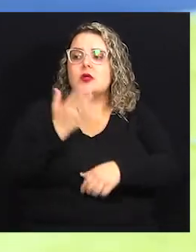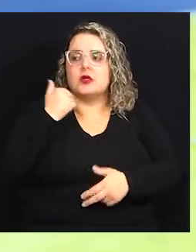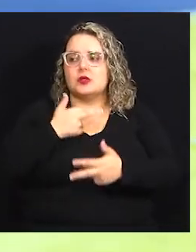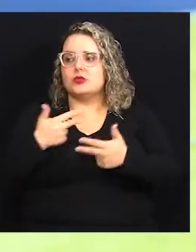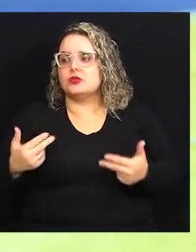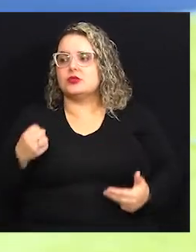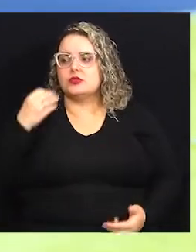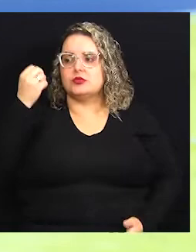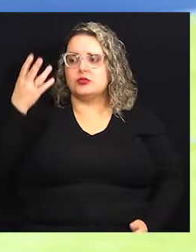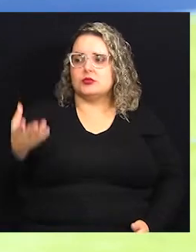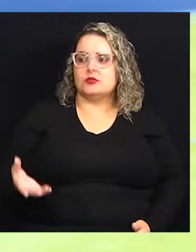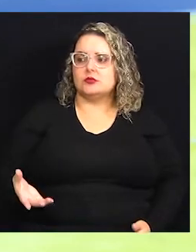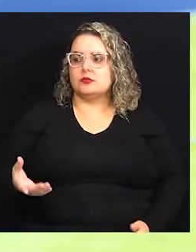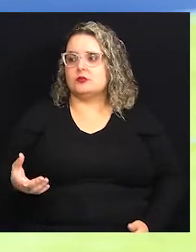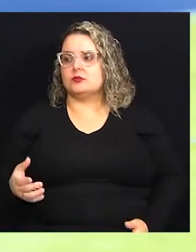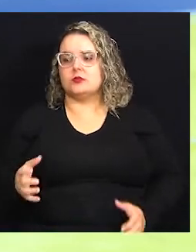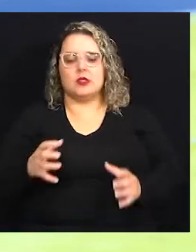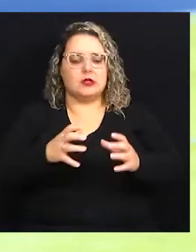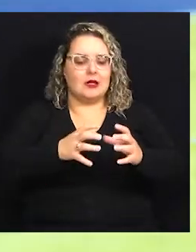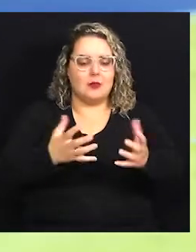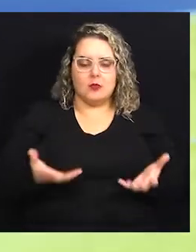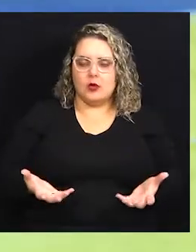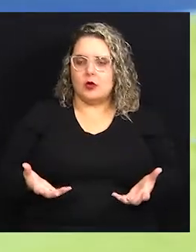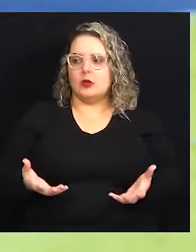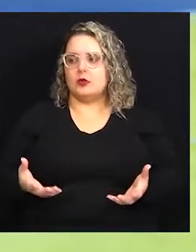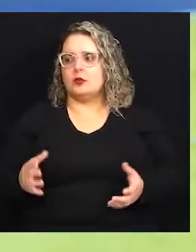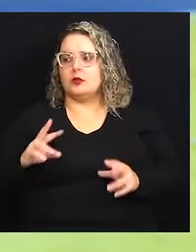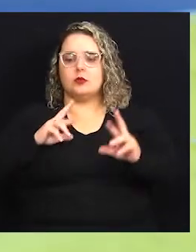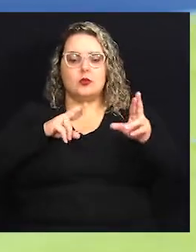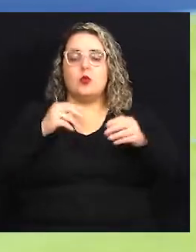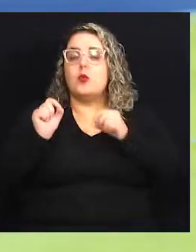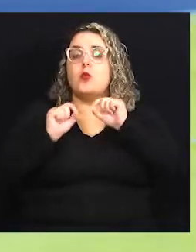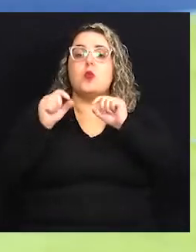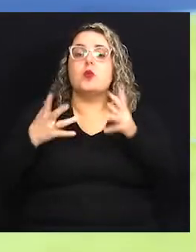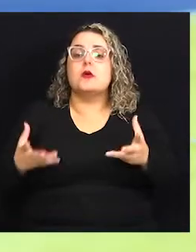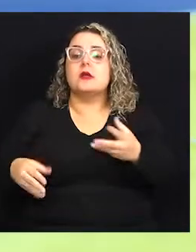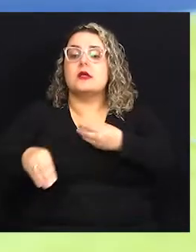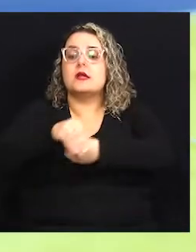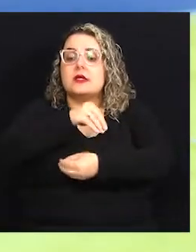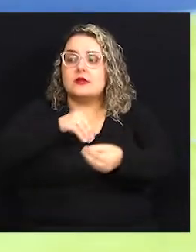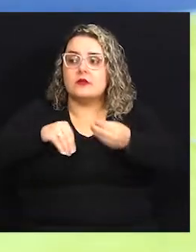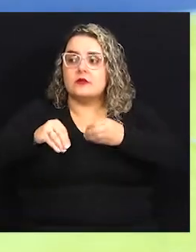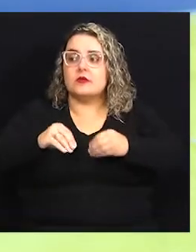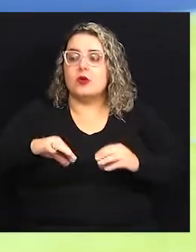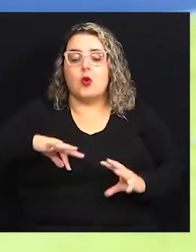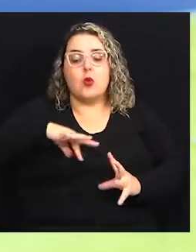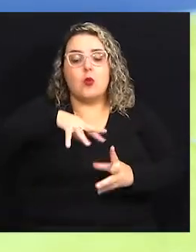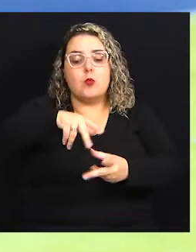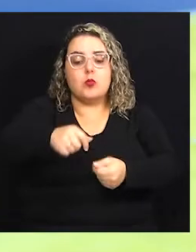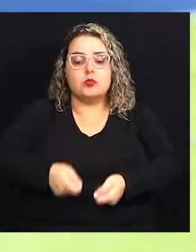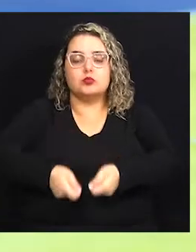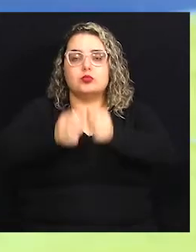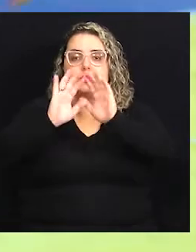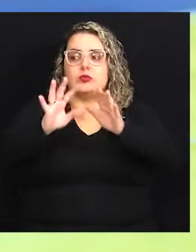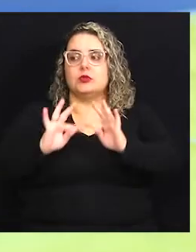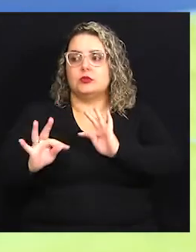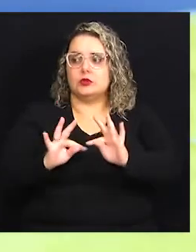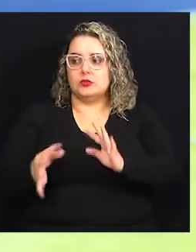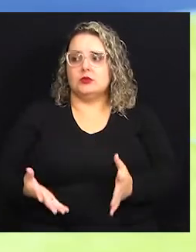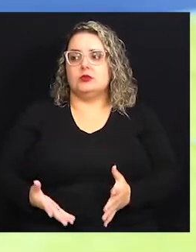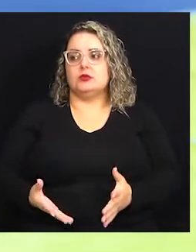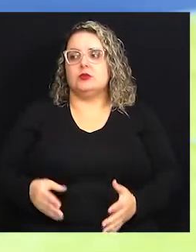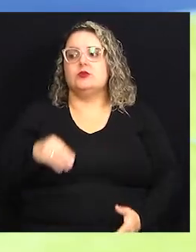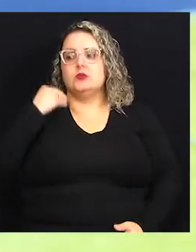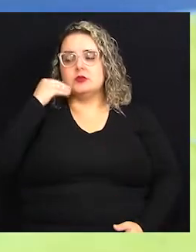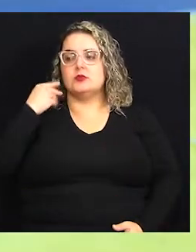é questão de viagem, é questão desde a bola, como está dormindo, o que envolve o mundo de vôlei que um treinador,